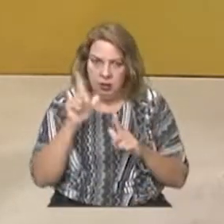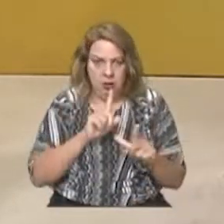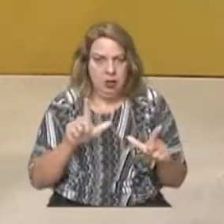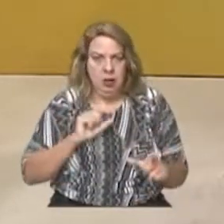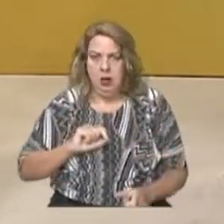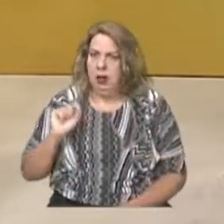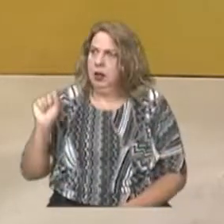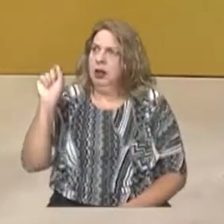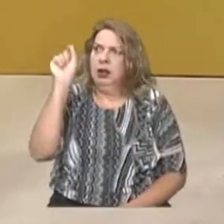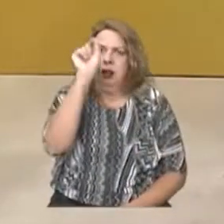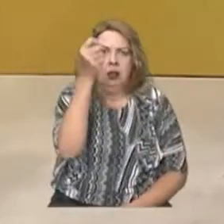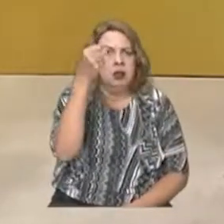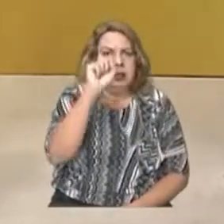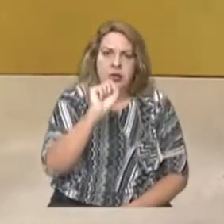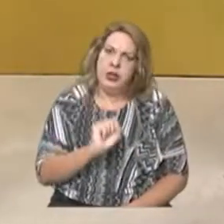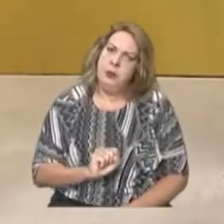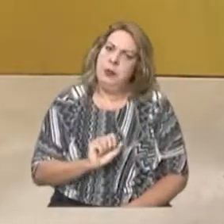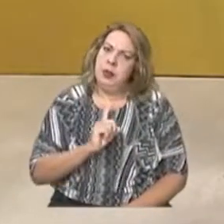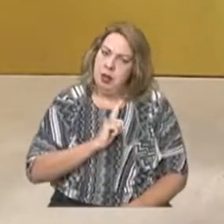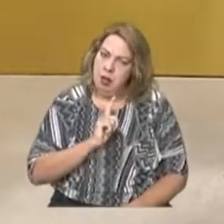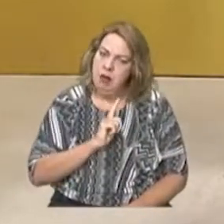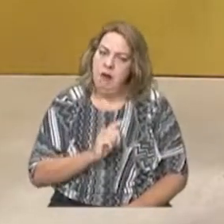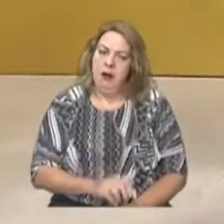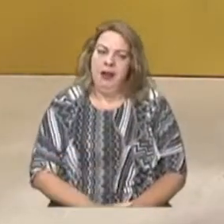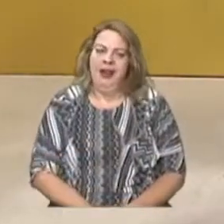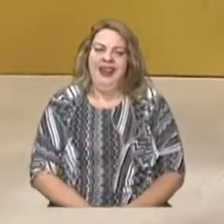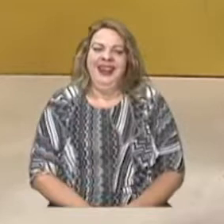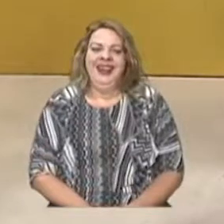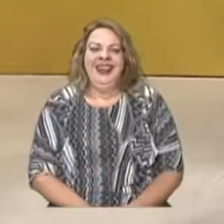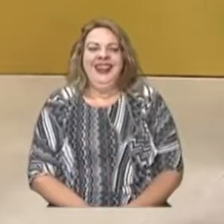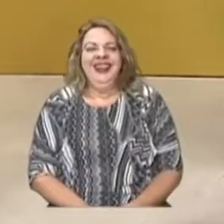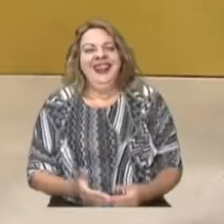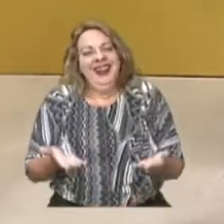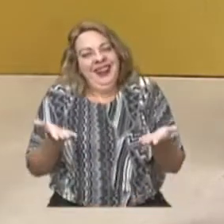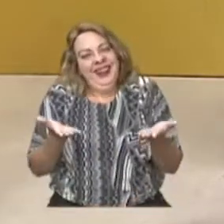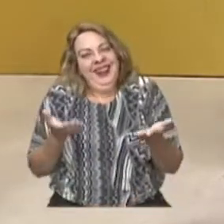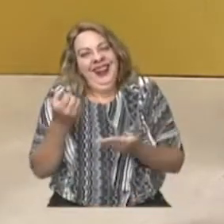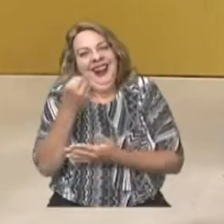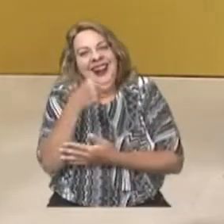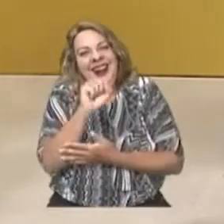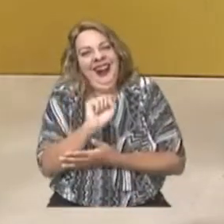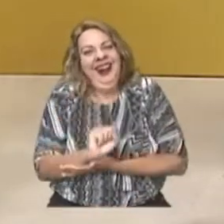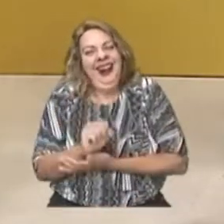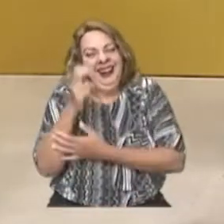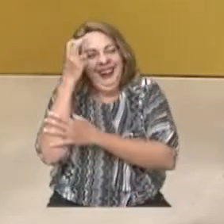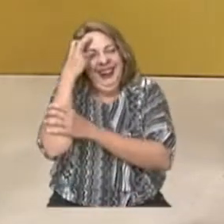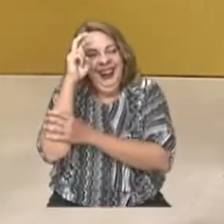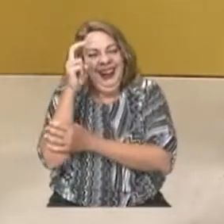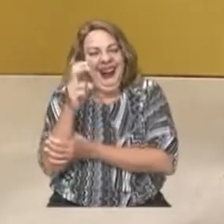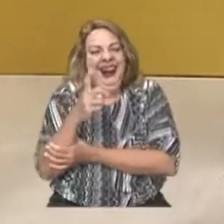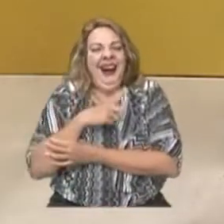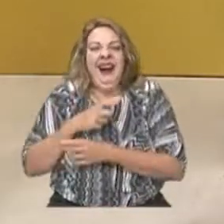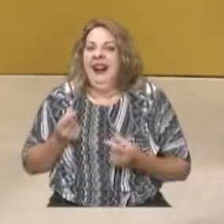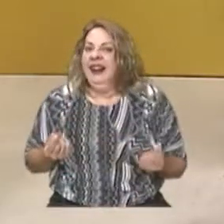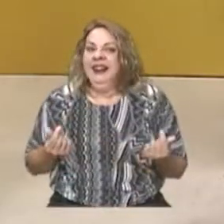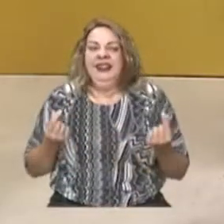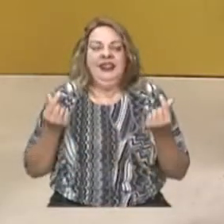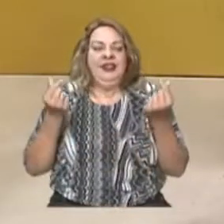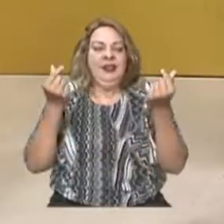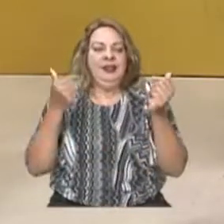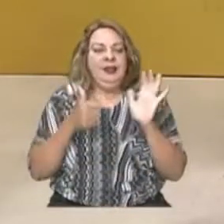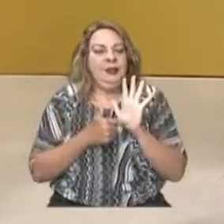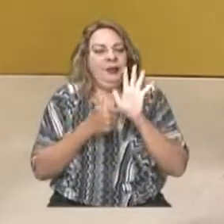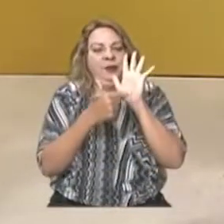os cantos de Sergipe, nos quatro cantos do estado, tá? E aqui, o nosso Sergipe carrega uma cultura muito rica de